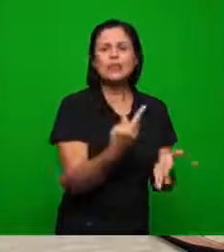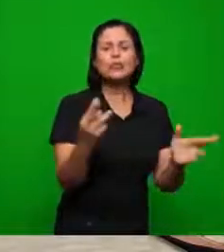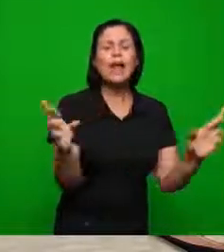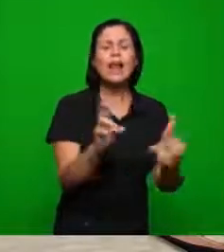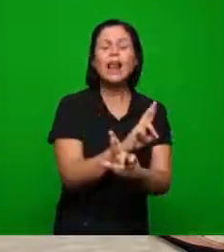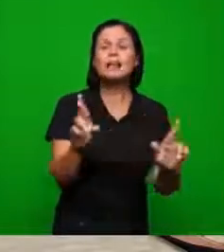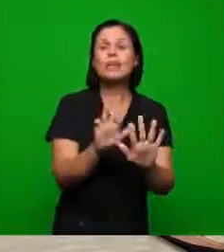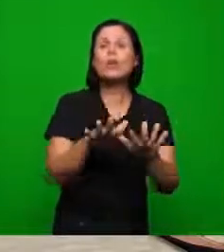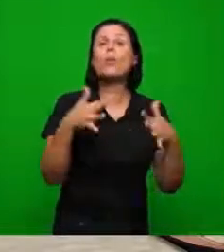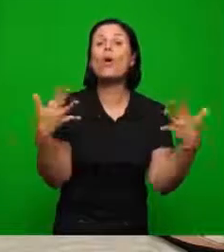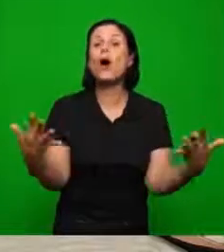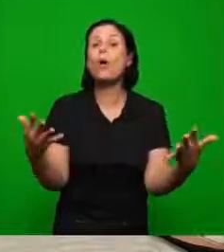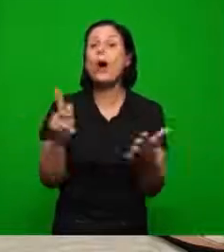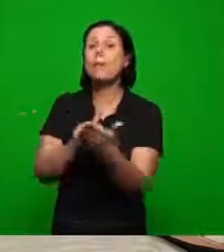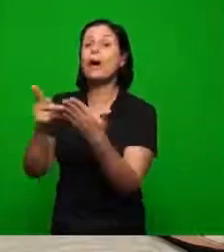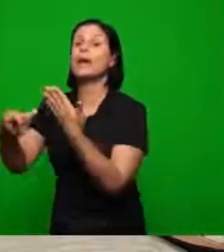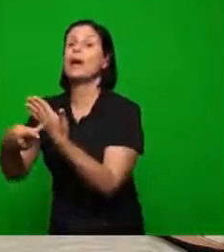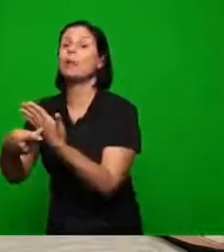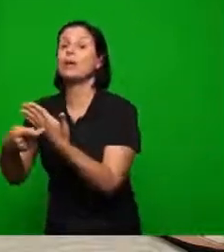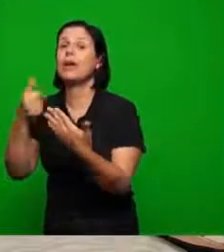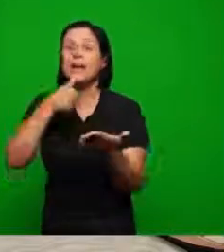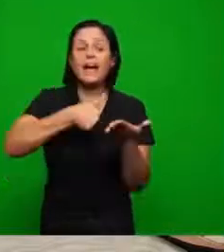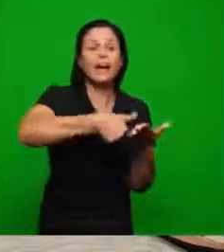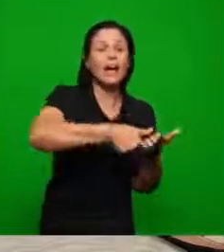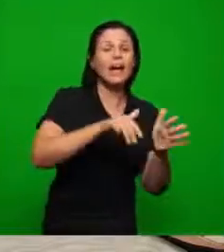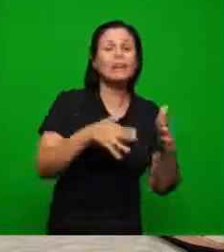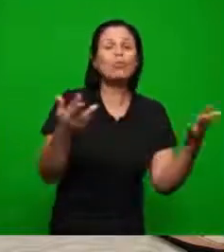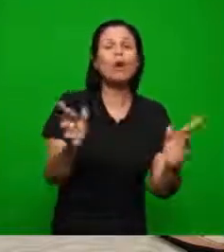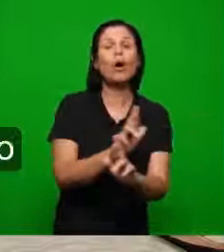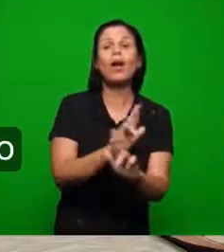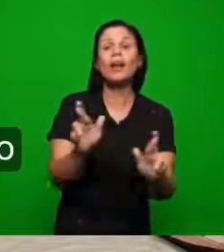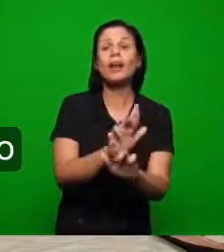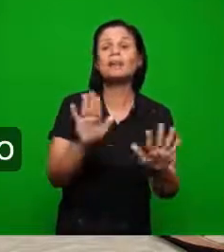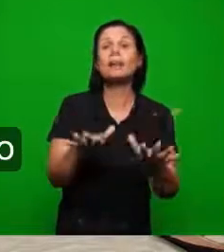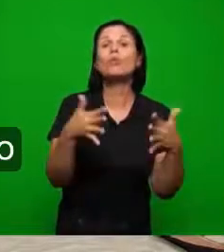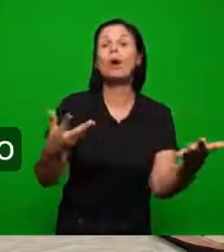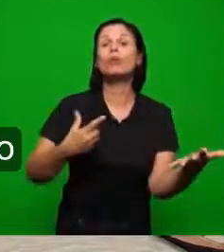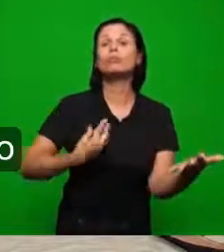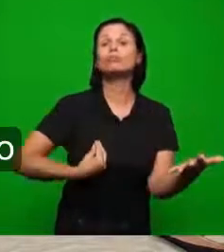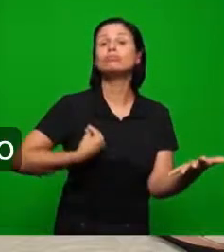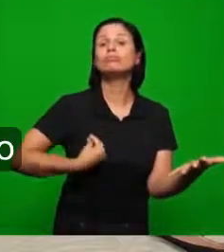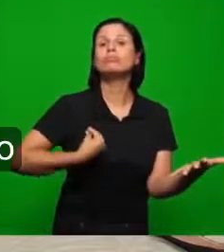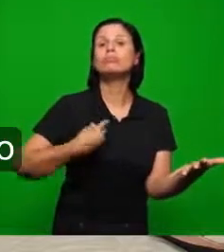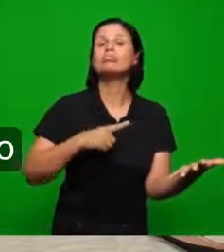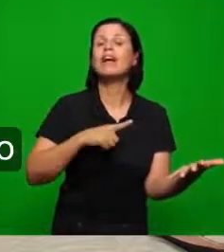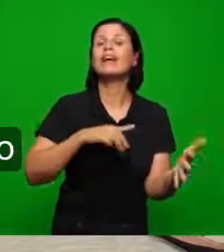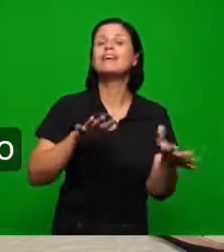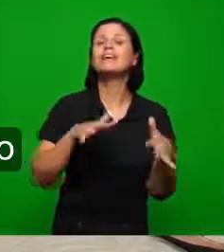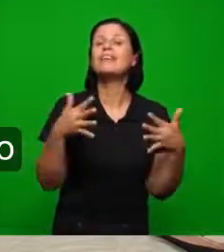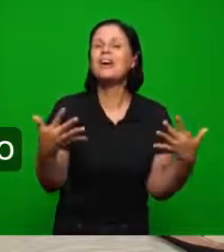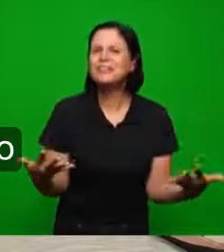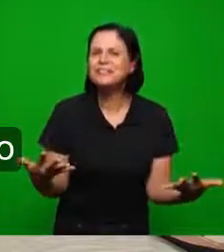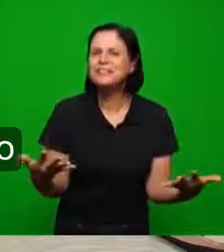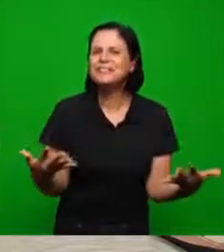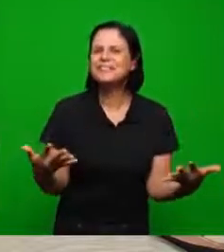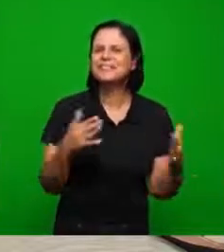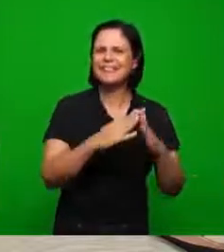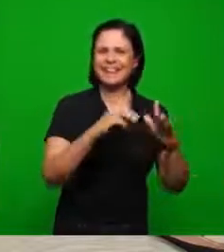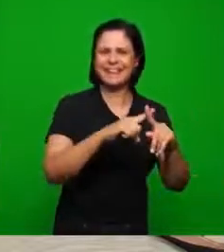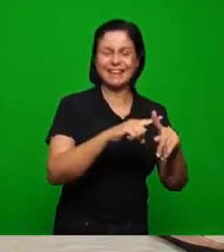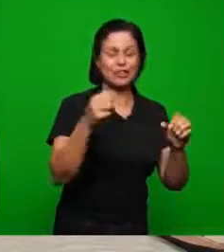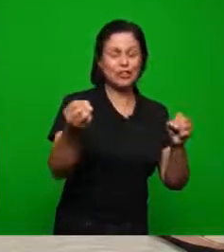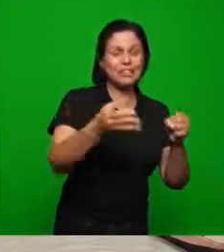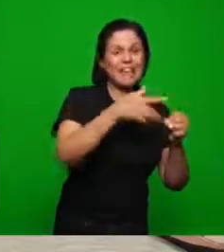existente entre a parábola que está lá em Mateus e também o momento vivido pela igreja de Sardes, aqui